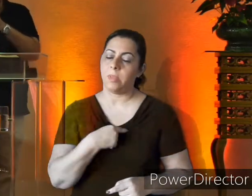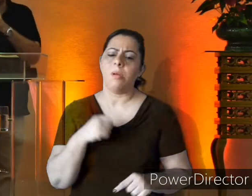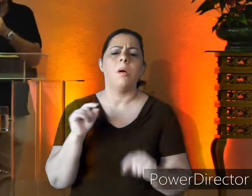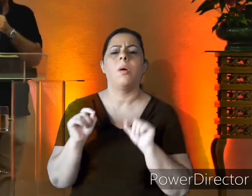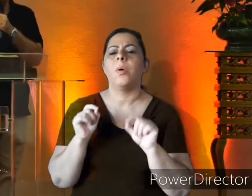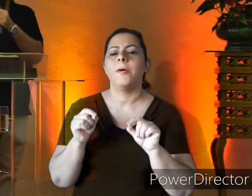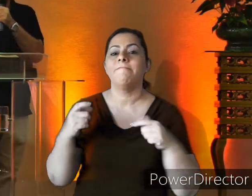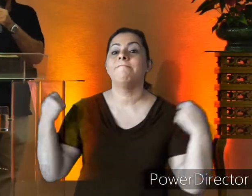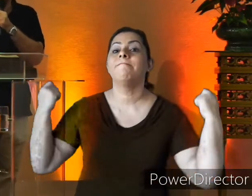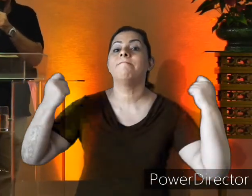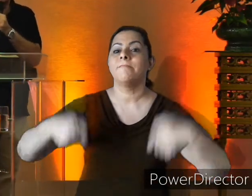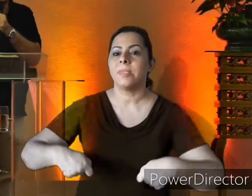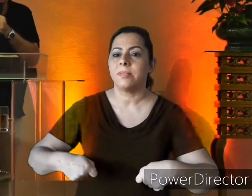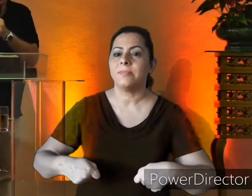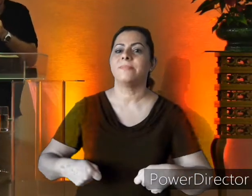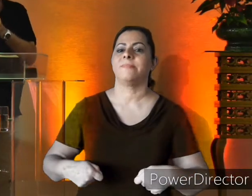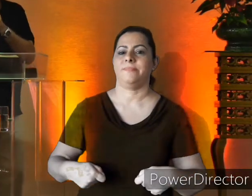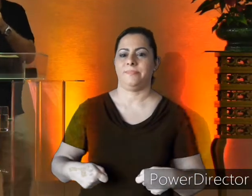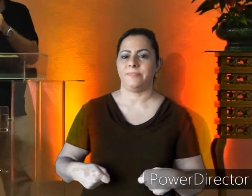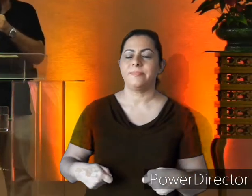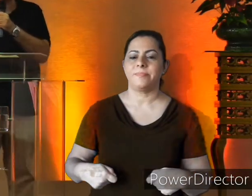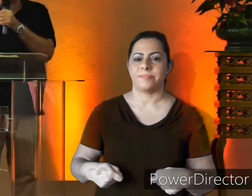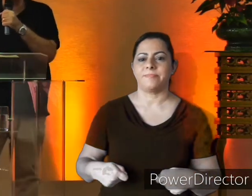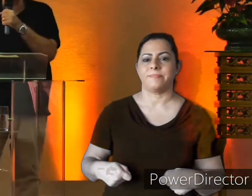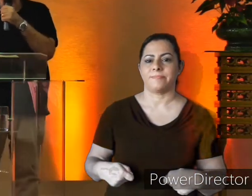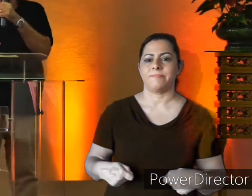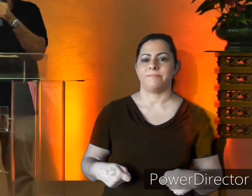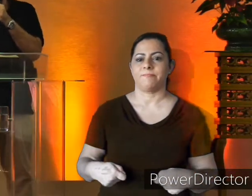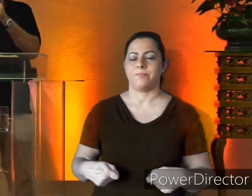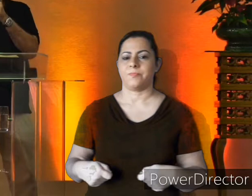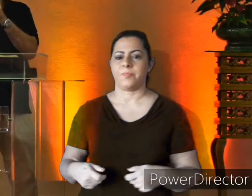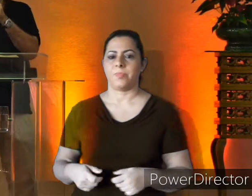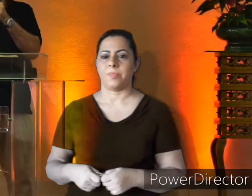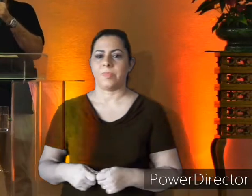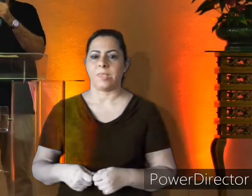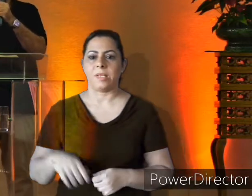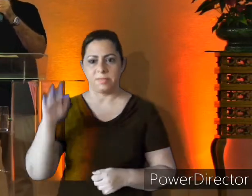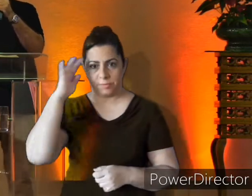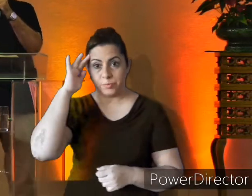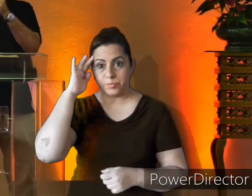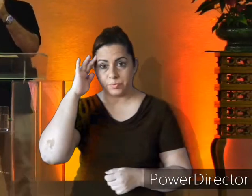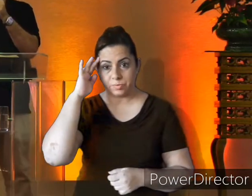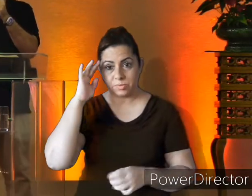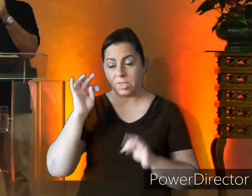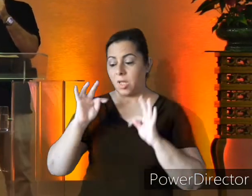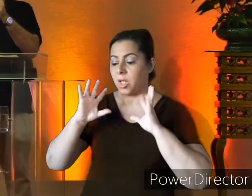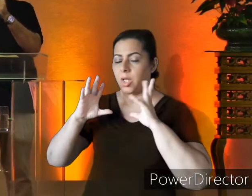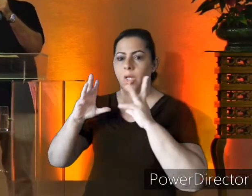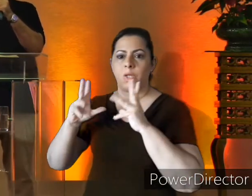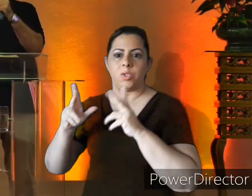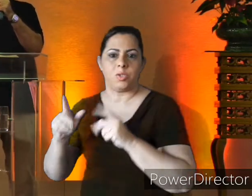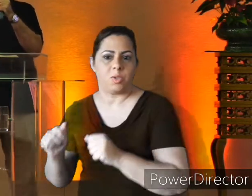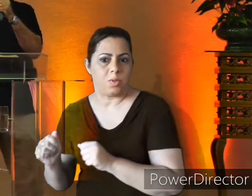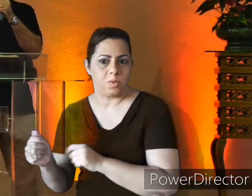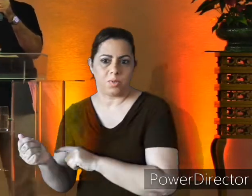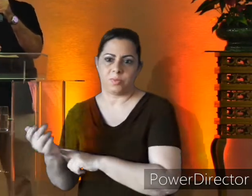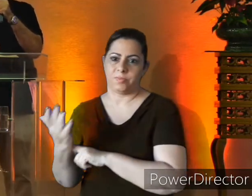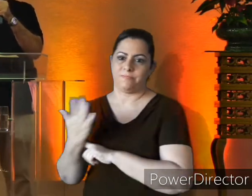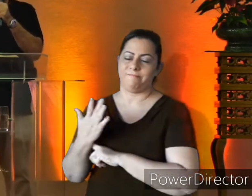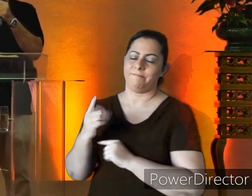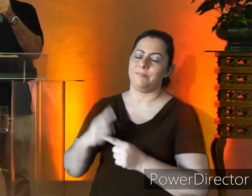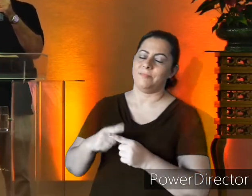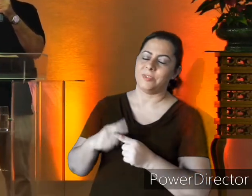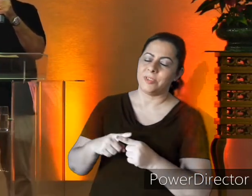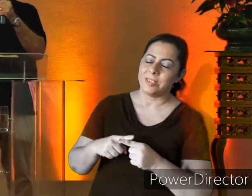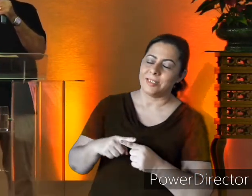porque Deus sabe que nós estamos capacitados a resistirmos àquele ataque, e tudo vai contribuir para o